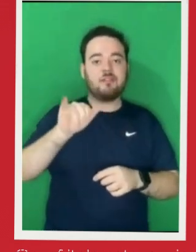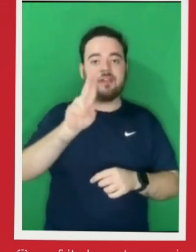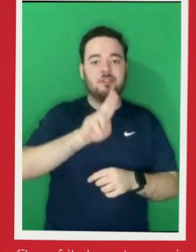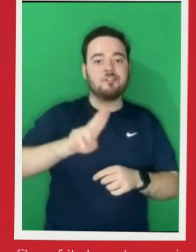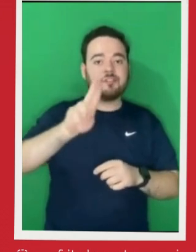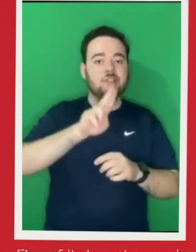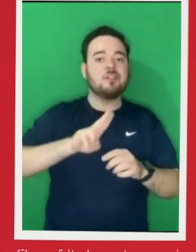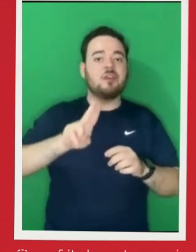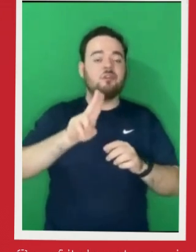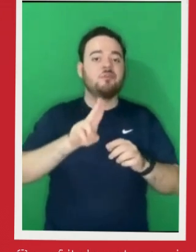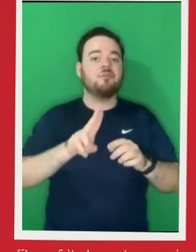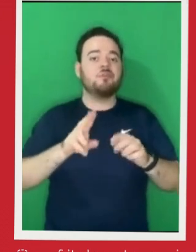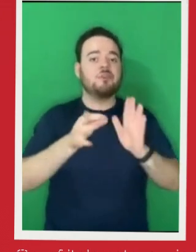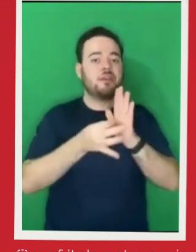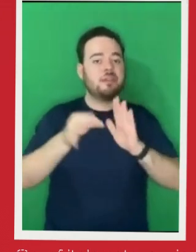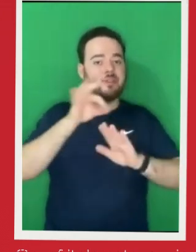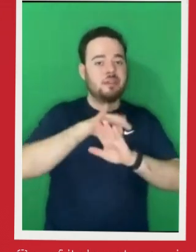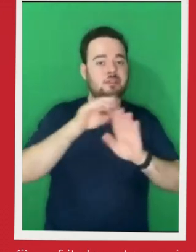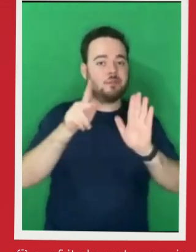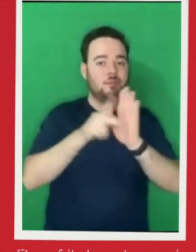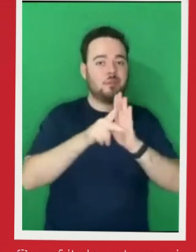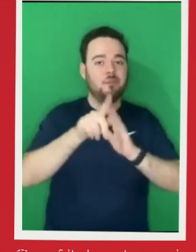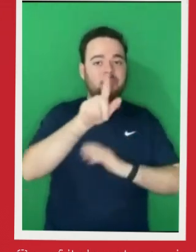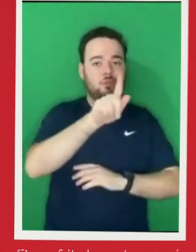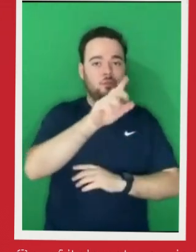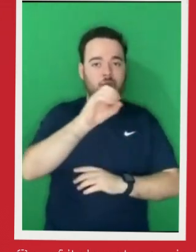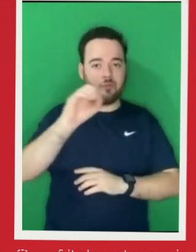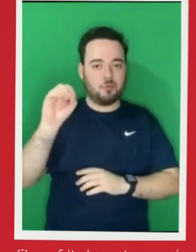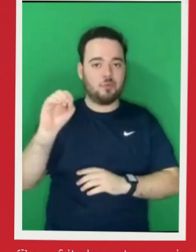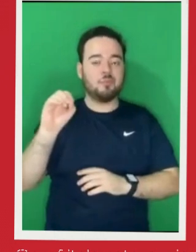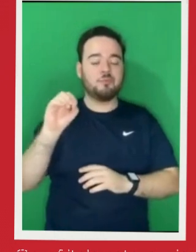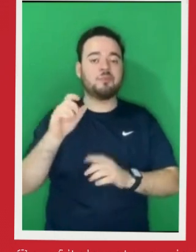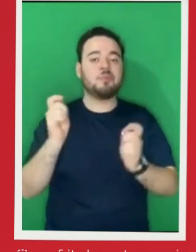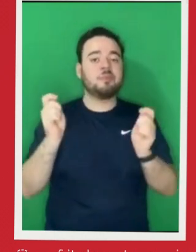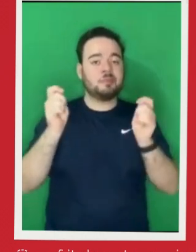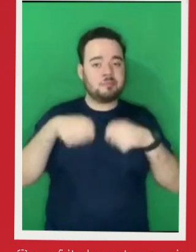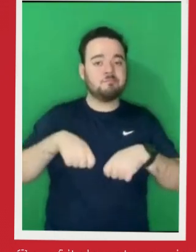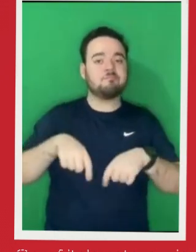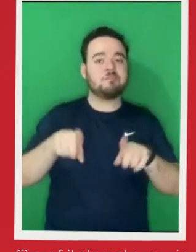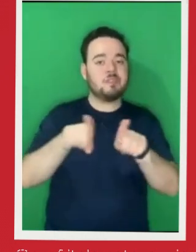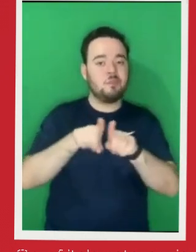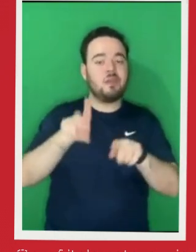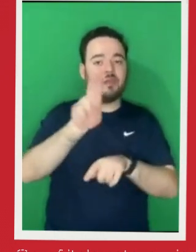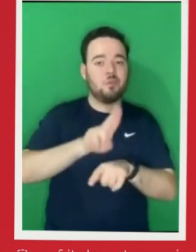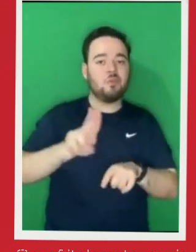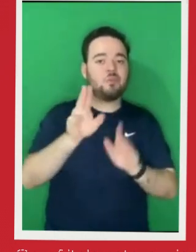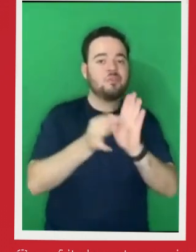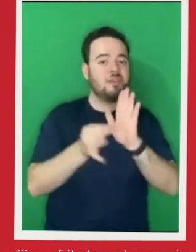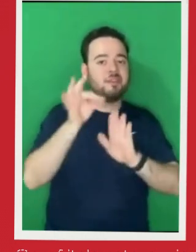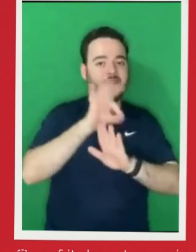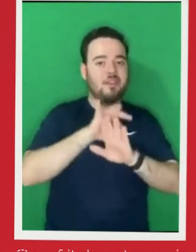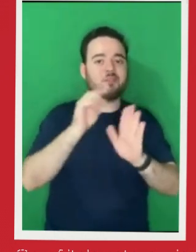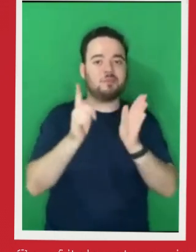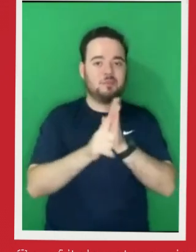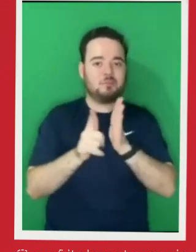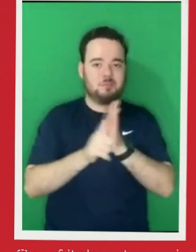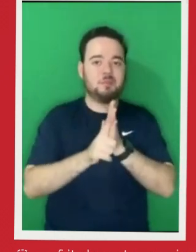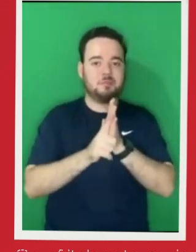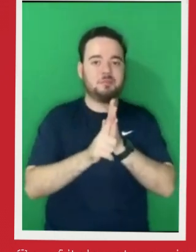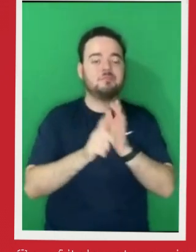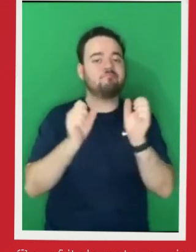Gmail, você vai usar o seu calendário do Google para os exercícios que eu sugiro aqui. Mas que você também use um calendário